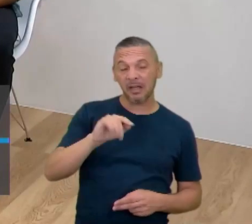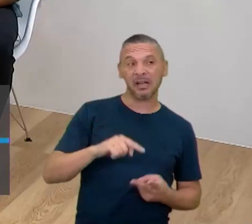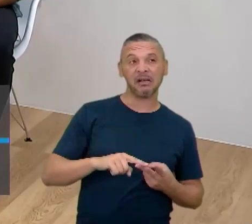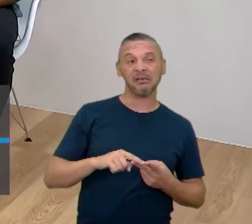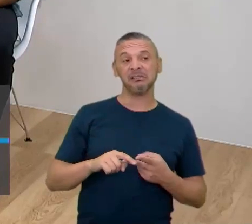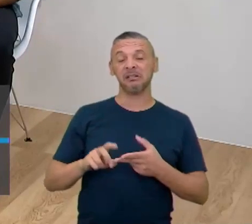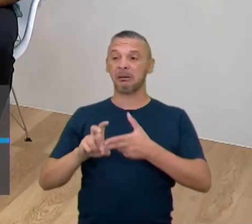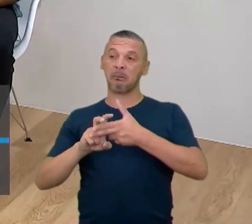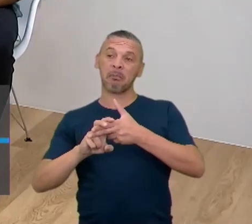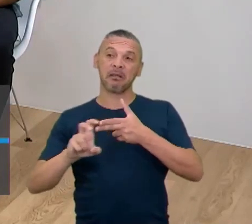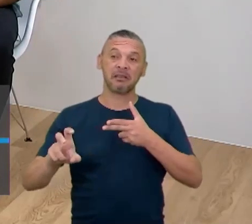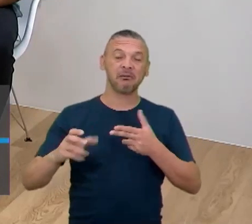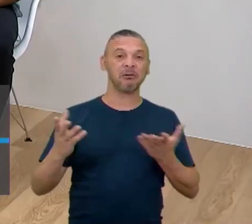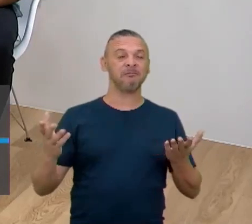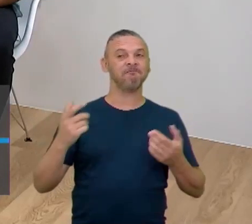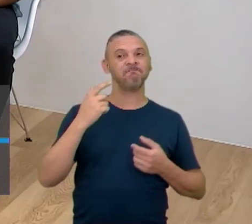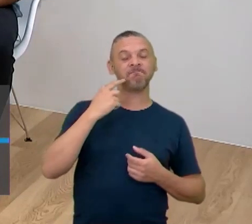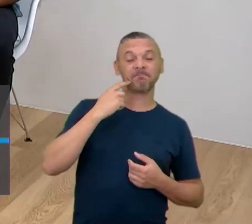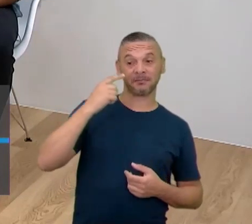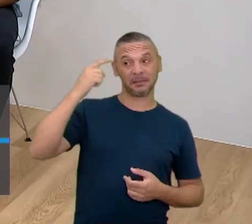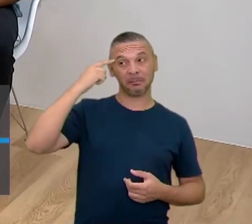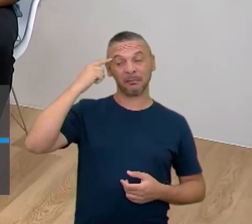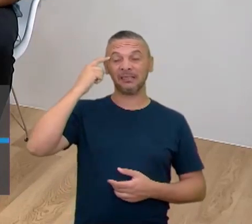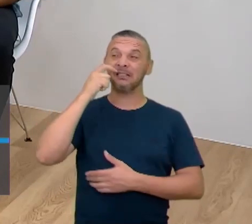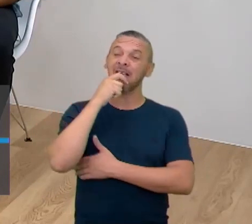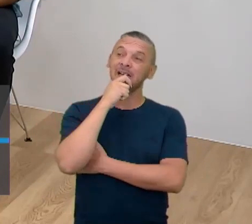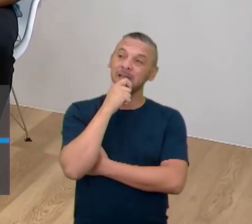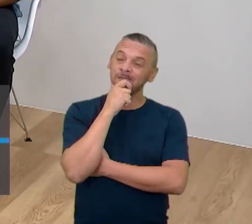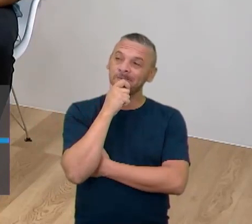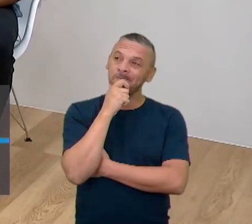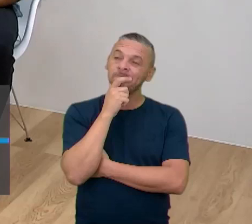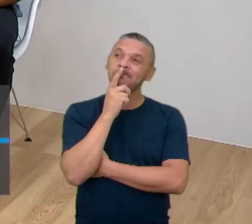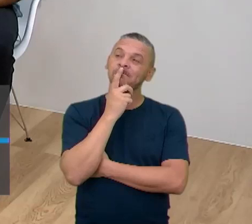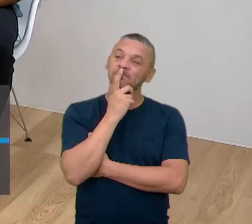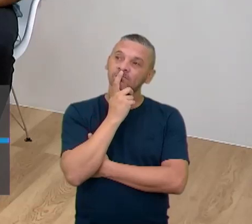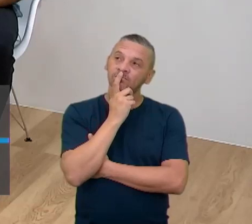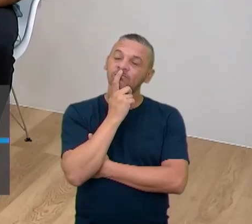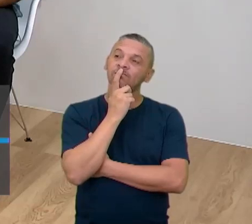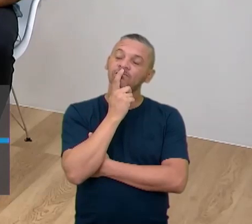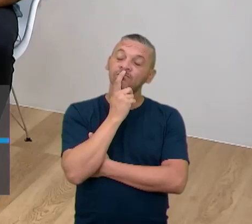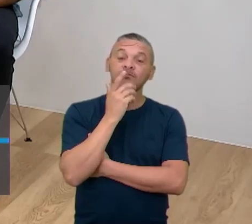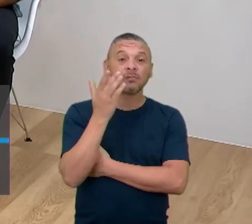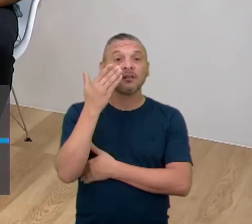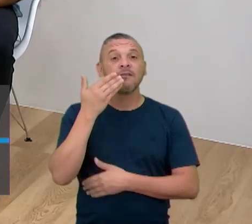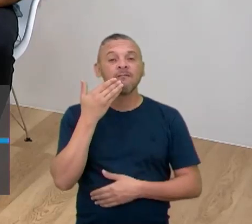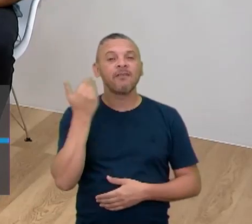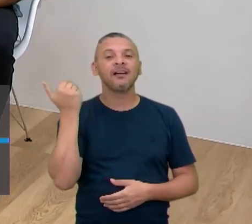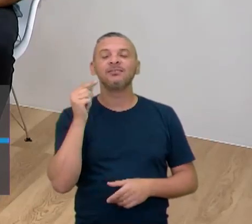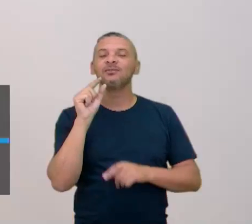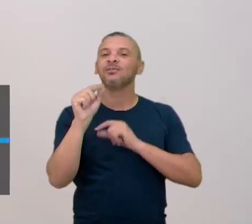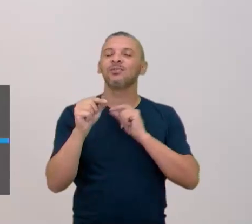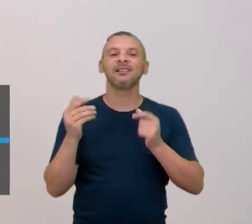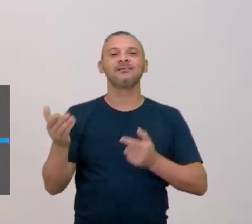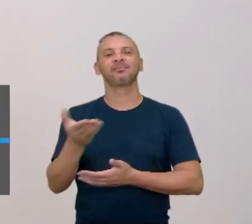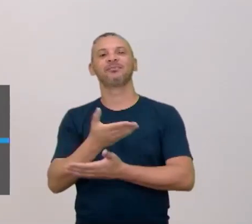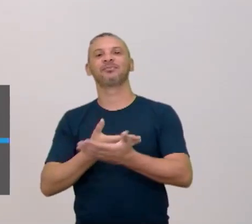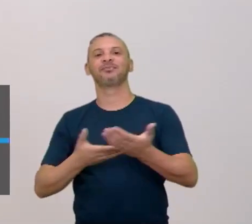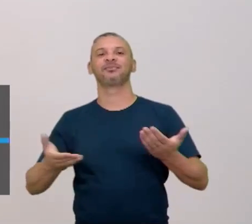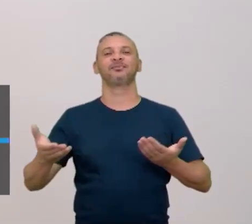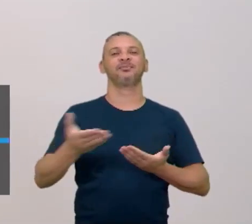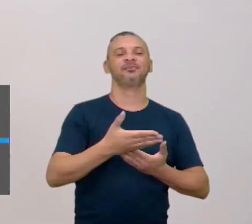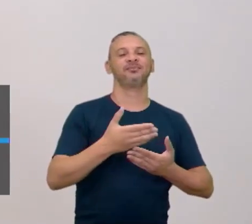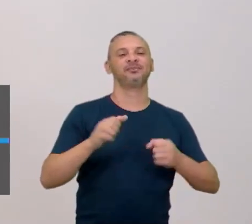metrô. Até porque eu fiquei pensando nesse contexto. Tem até a facilidade de ter a interação maior